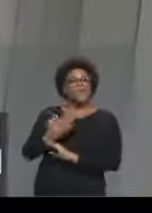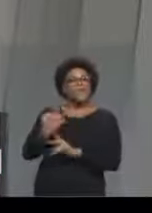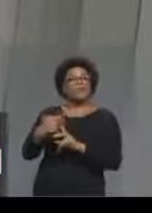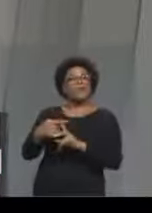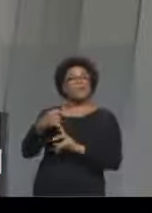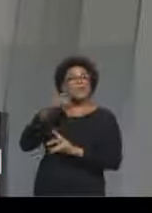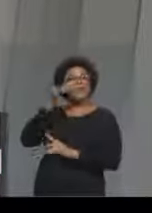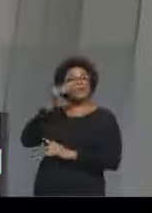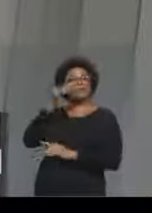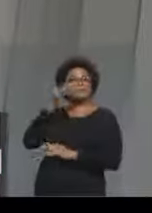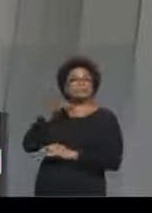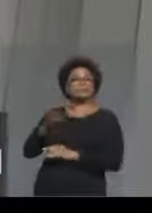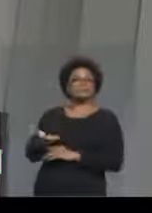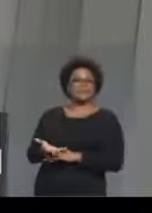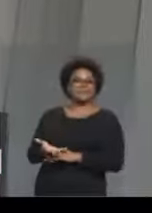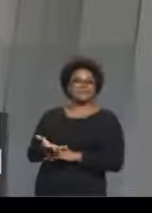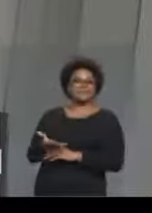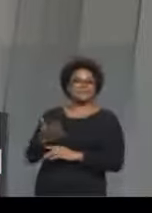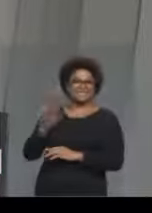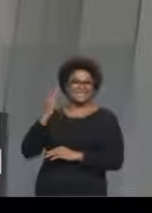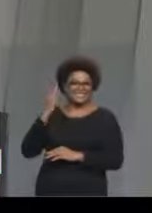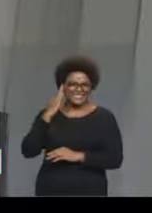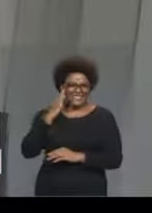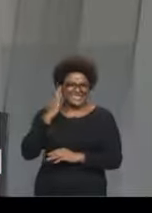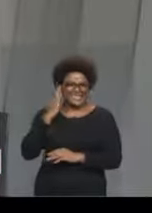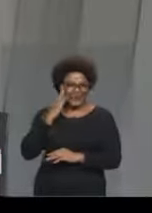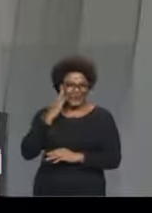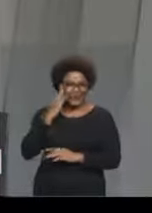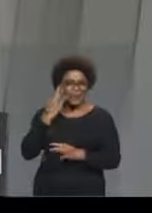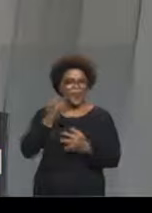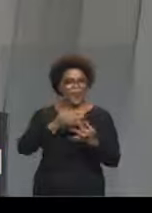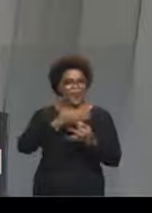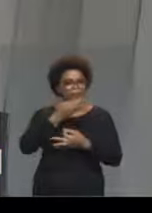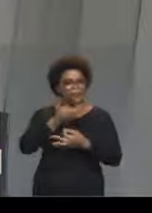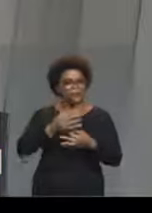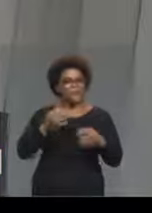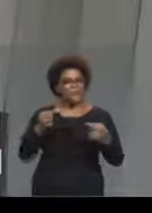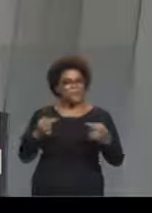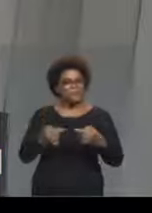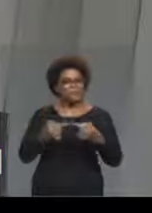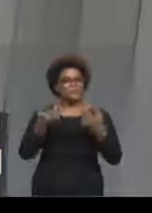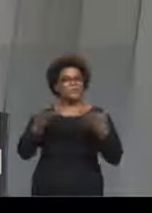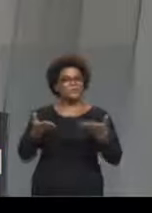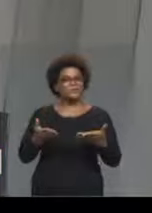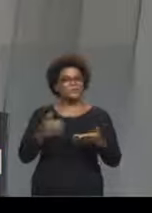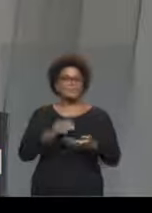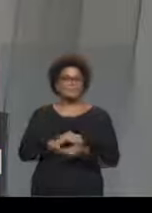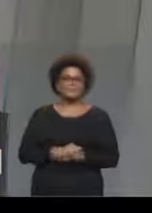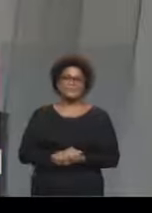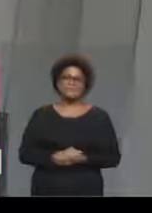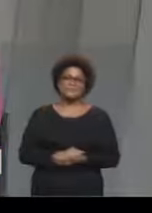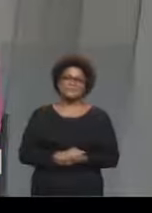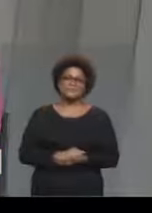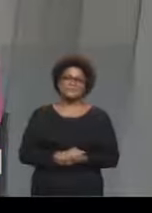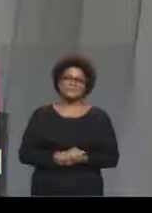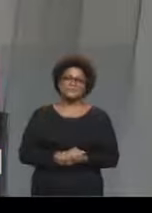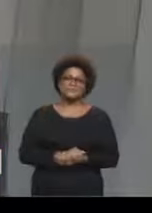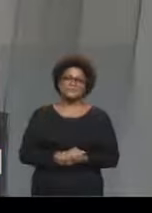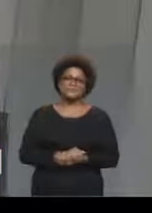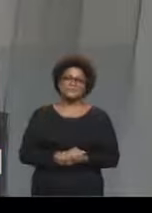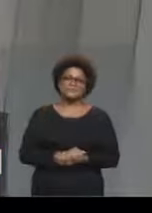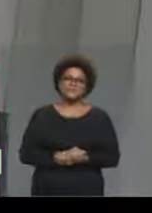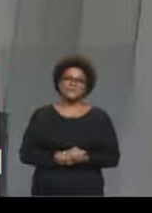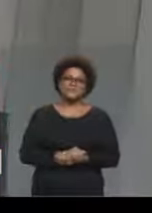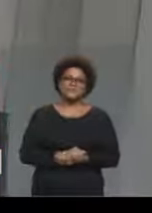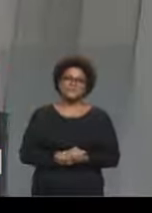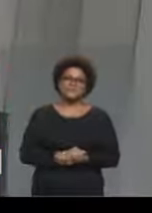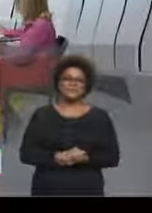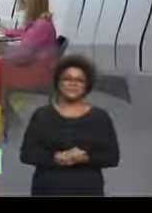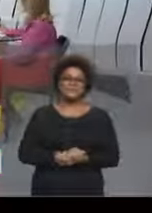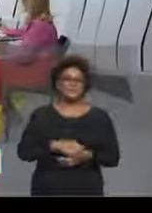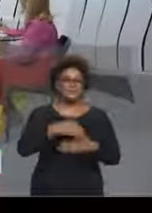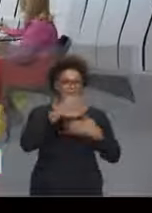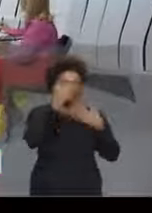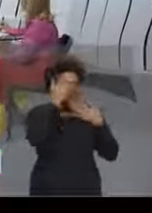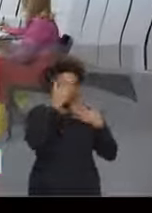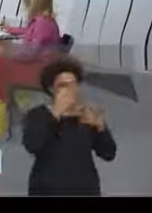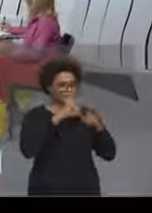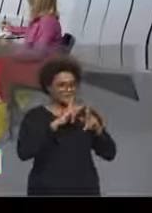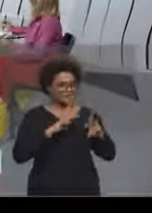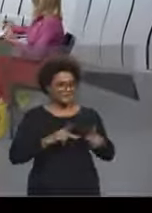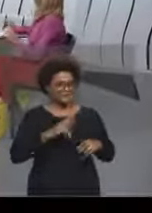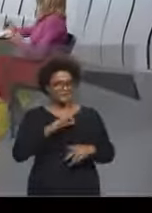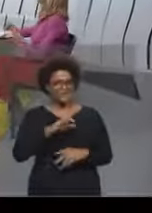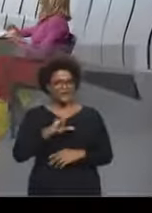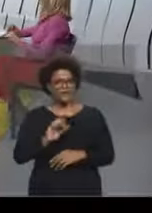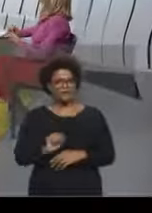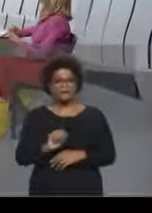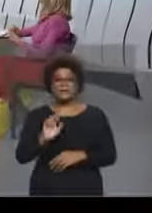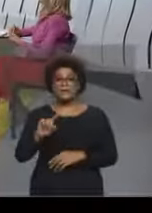são esses argumentos. Então, a tipologia dissertativo, argumentativo. Obrigada, professora Rose. A nossa